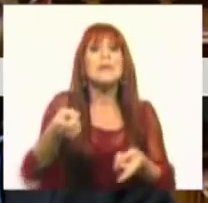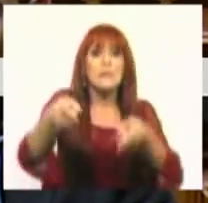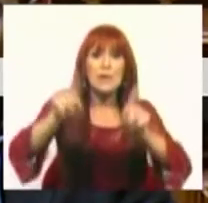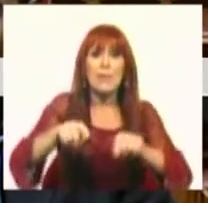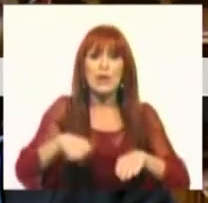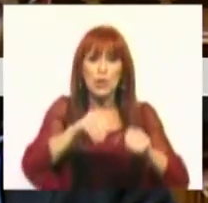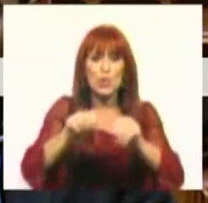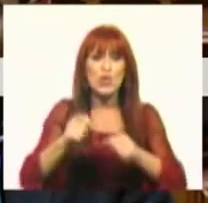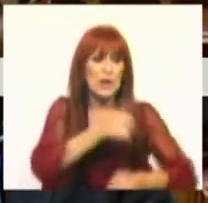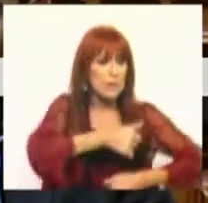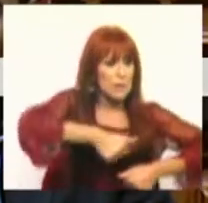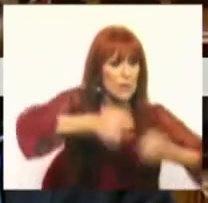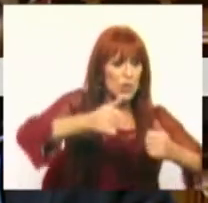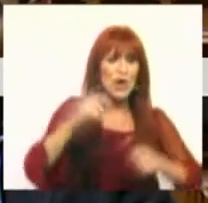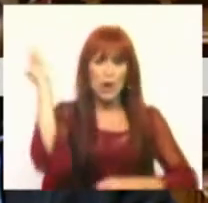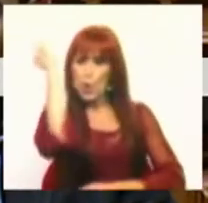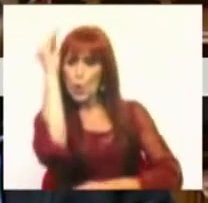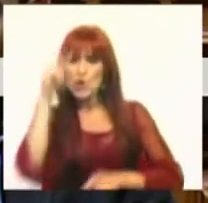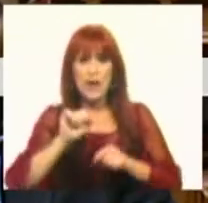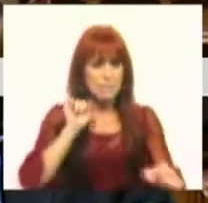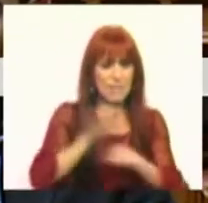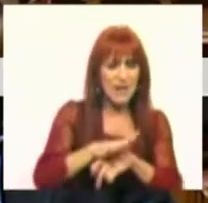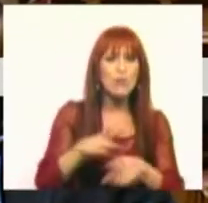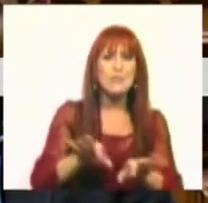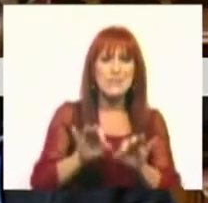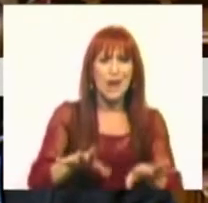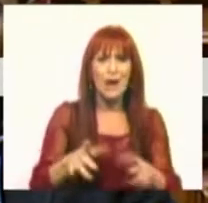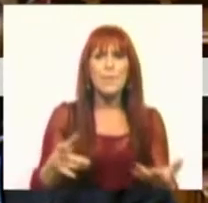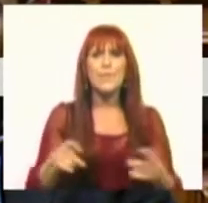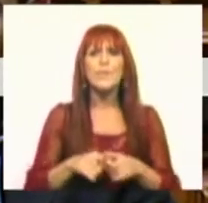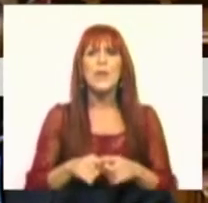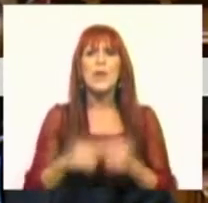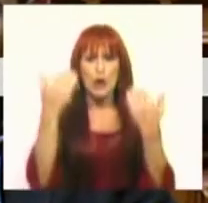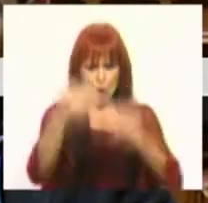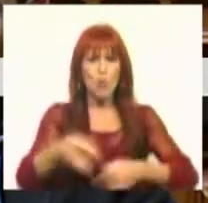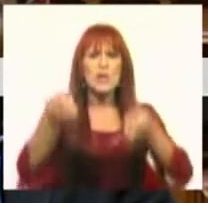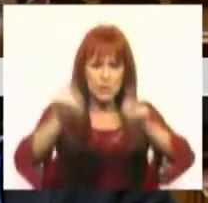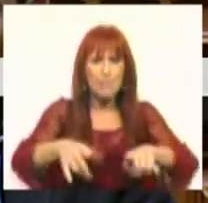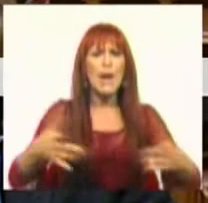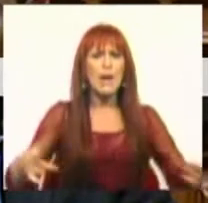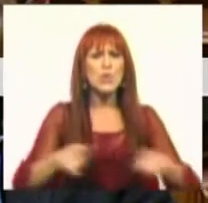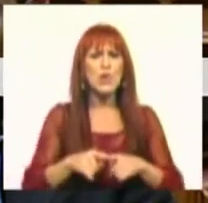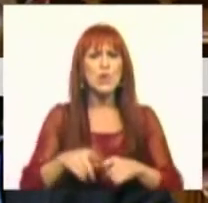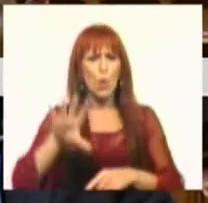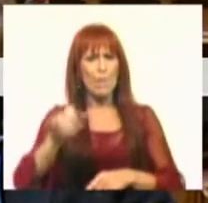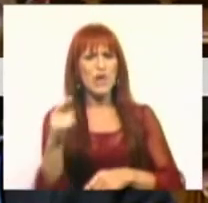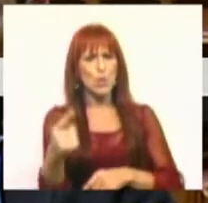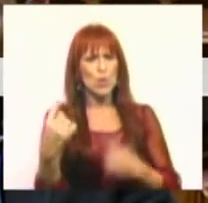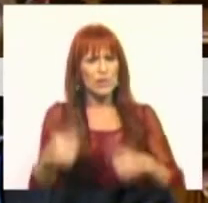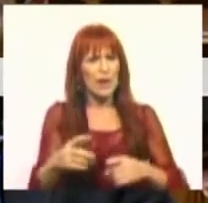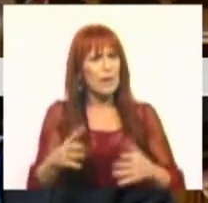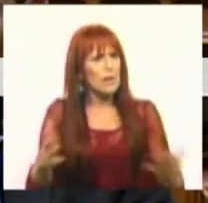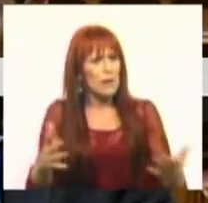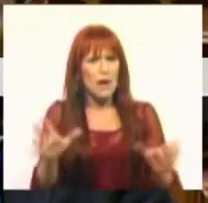incluindo territórios urbanos, rurais e marítimos, e condiciona também um país que tem de